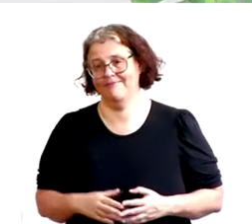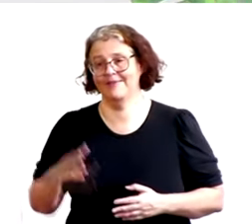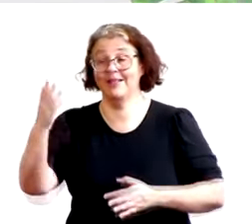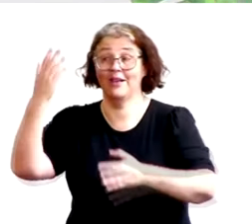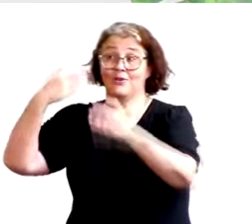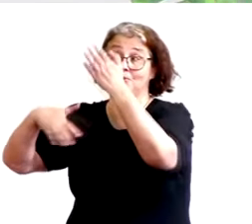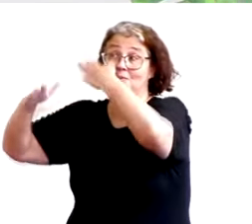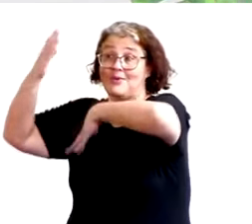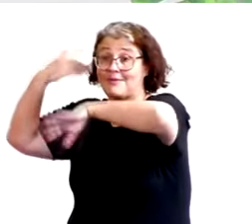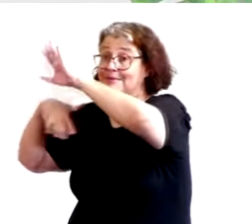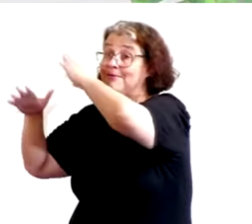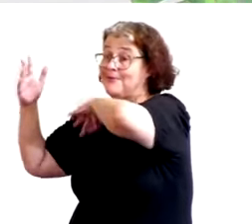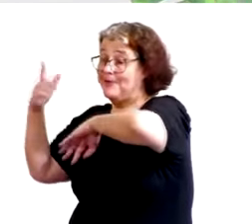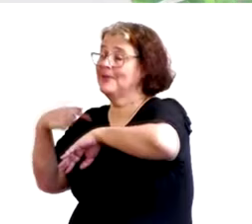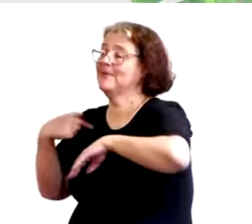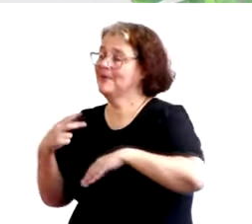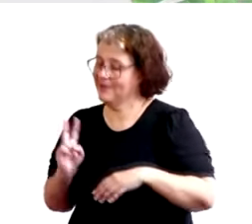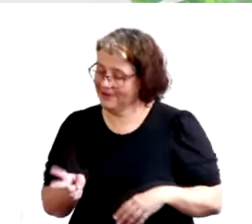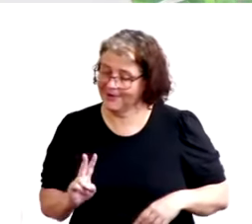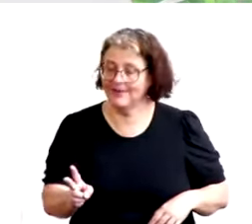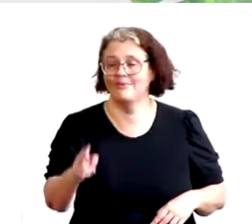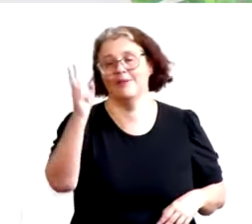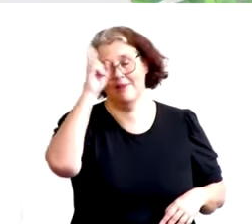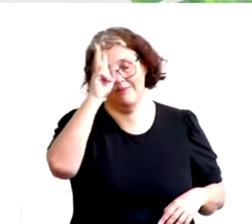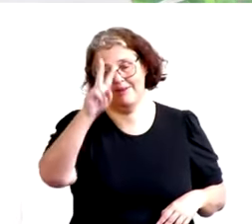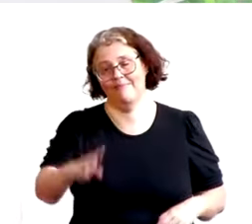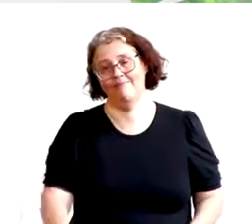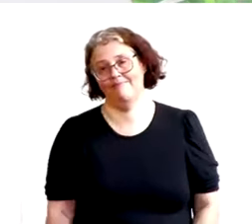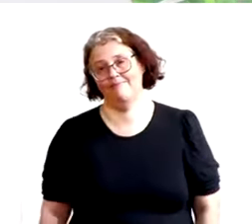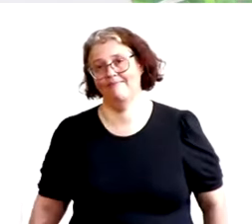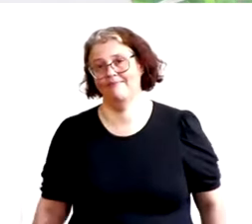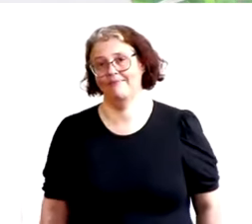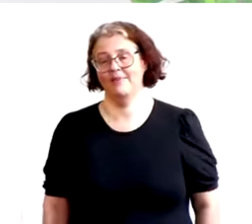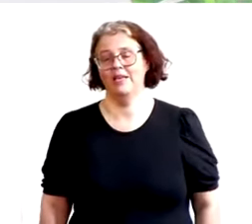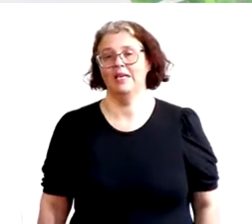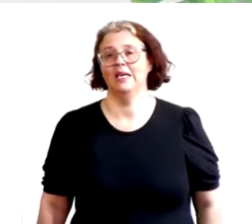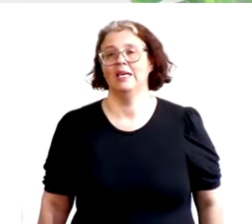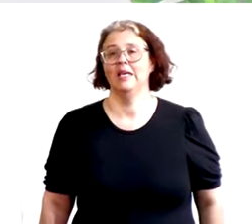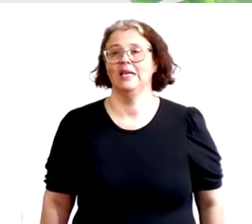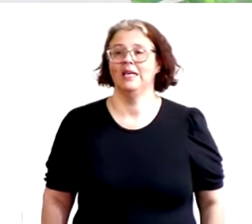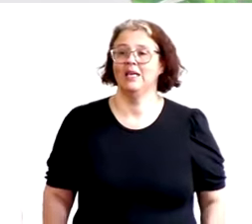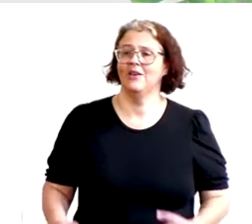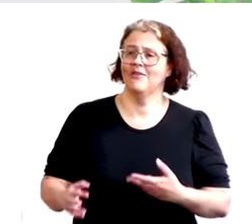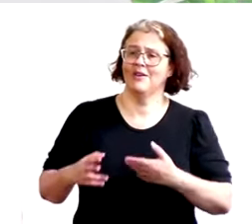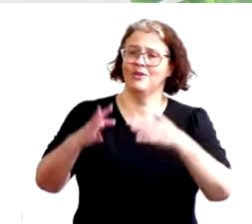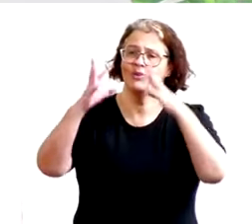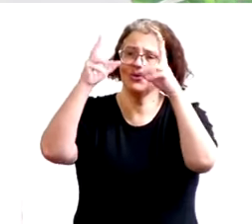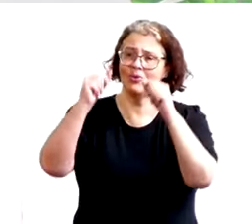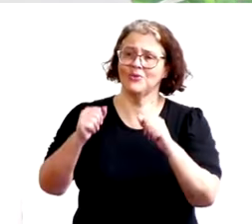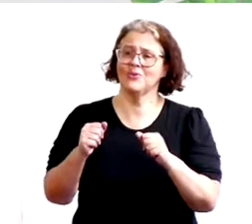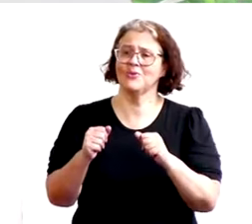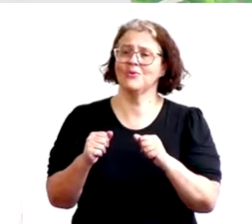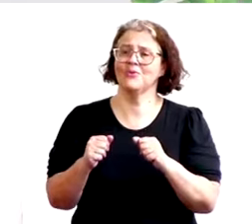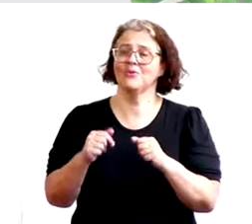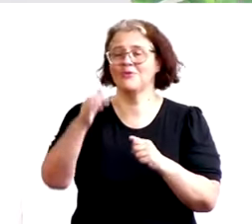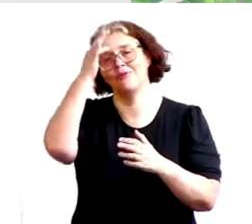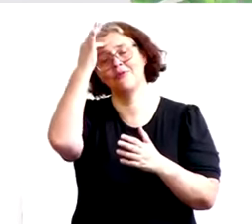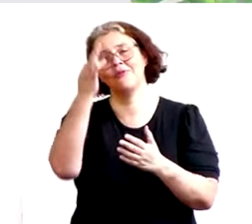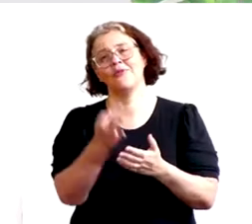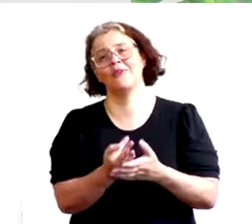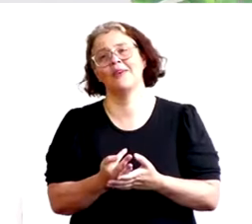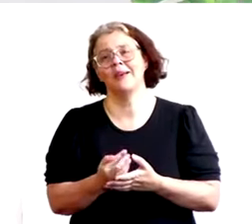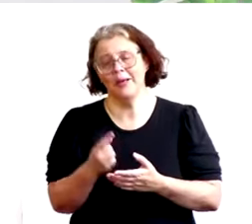mas ele vai além ele faz todo esse exercício de Fé ao pensar